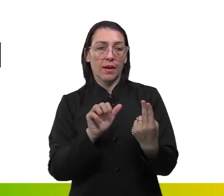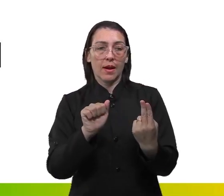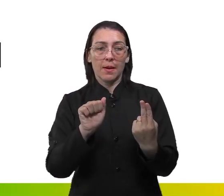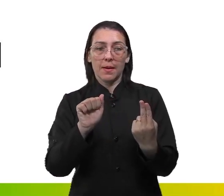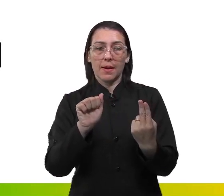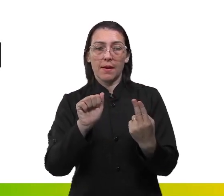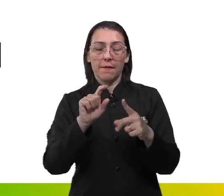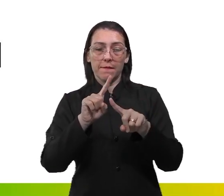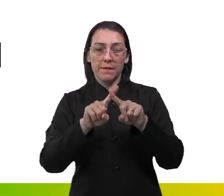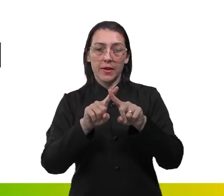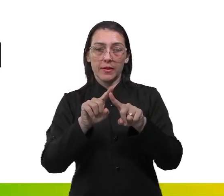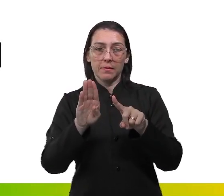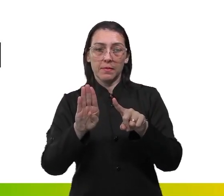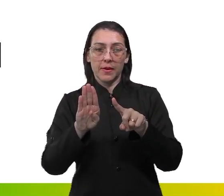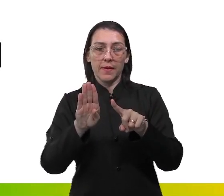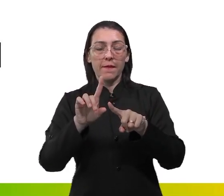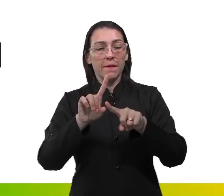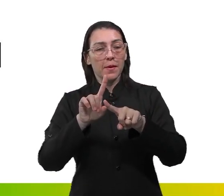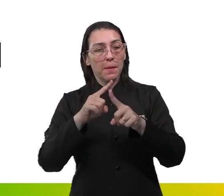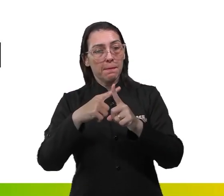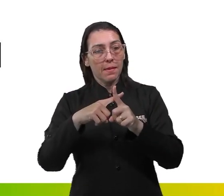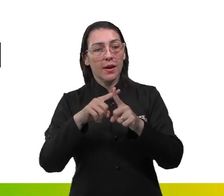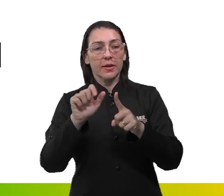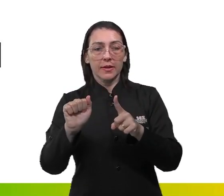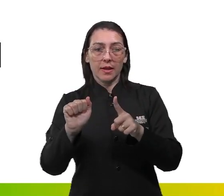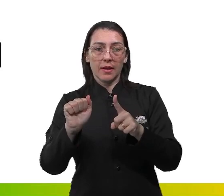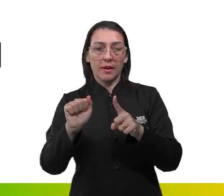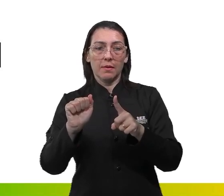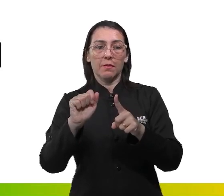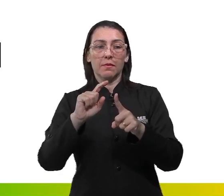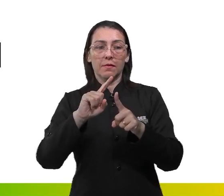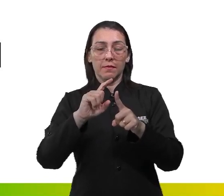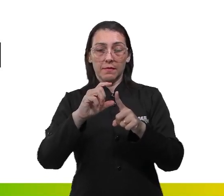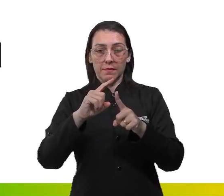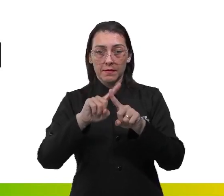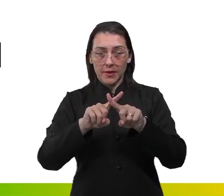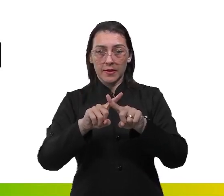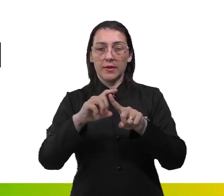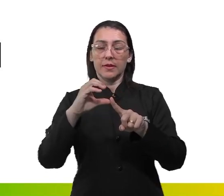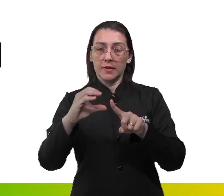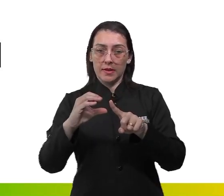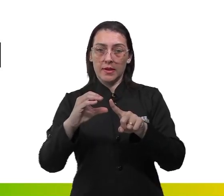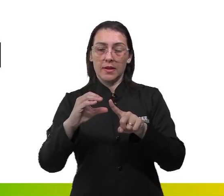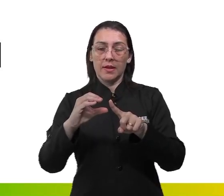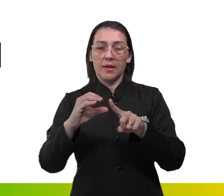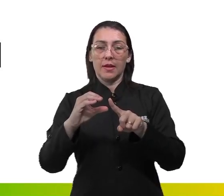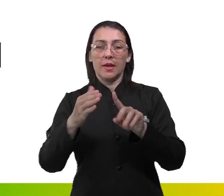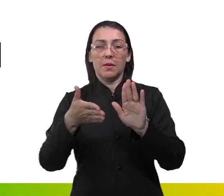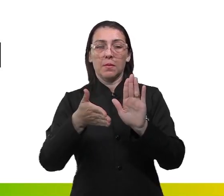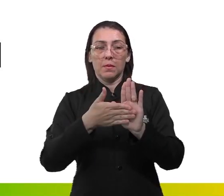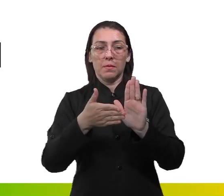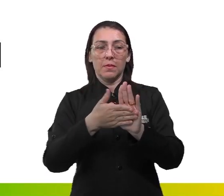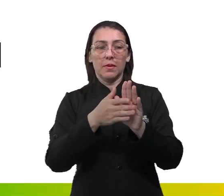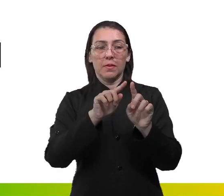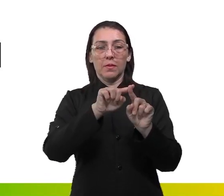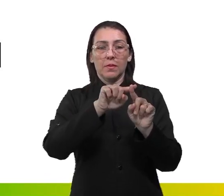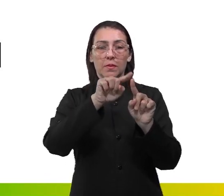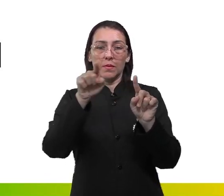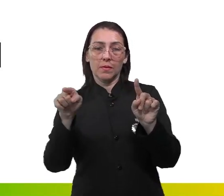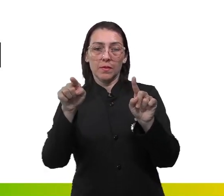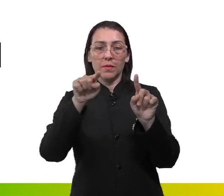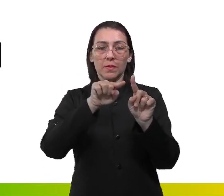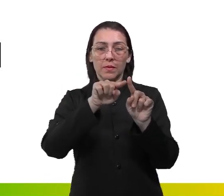a A vezes B mais A vezes C. É a famosa propriedade do chuveirinho, você já deve